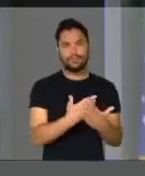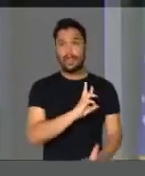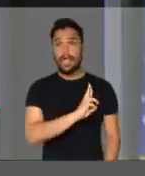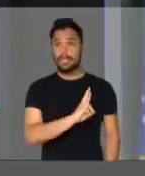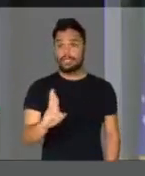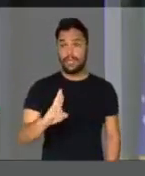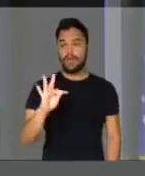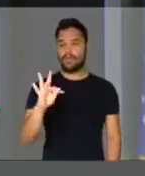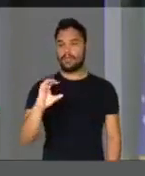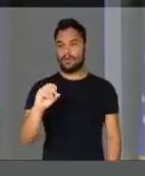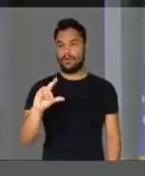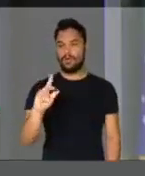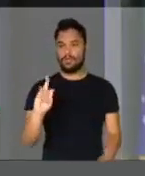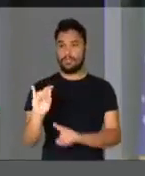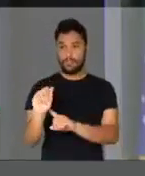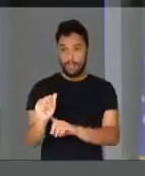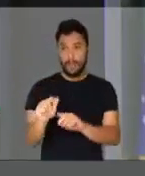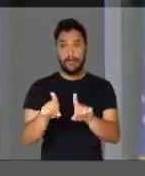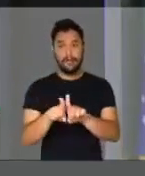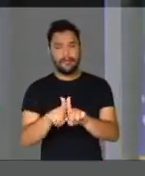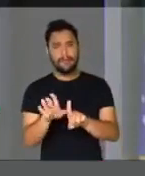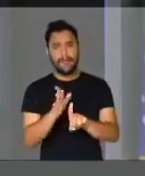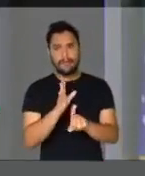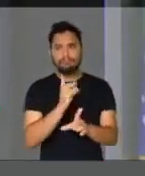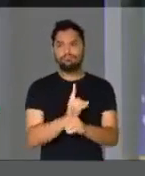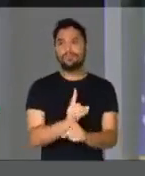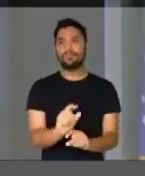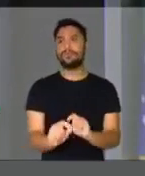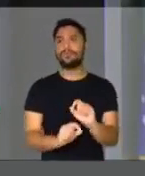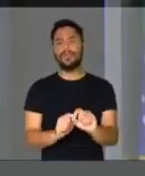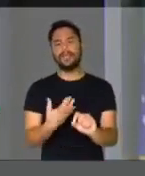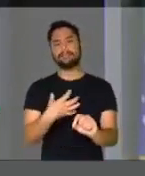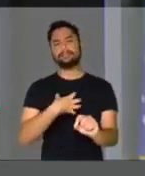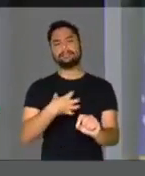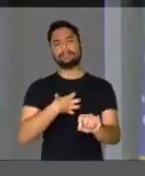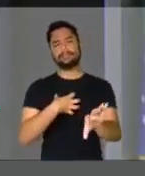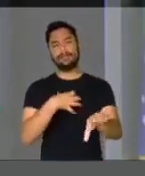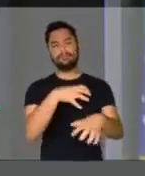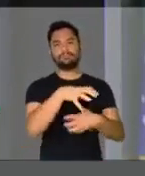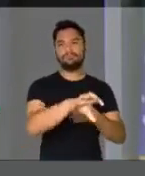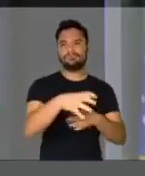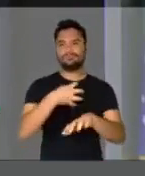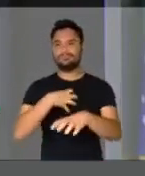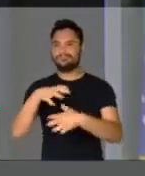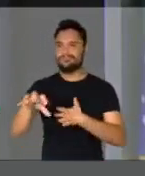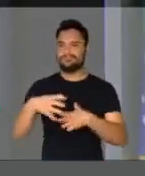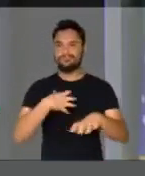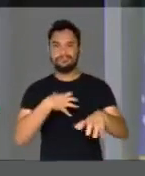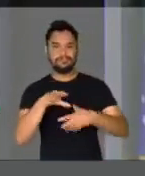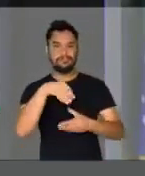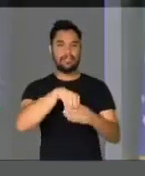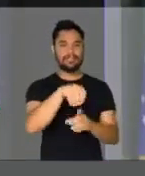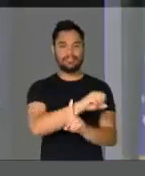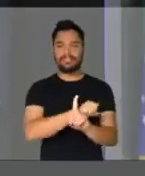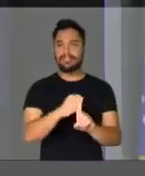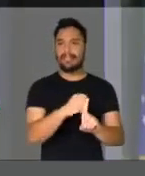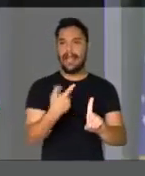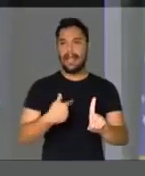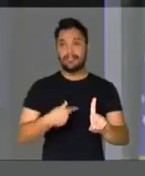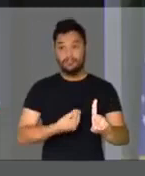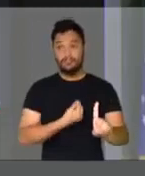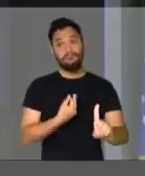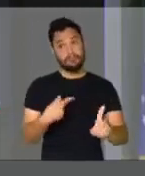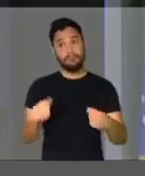a teologia que descobri que valor vital tem o sentimento de transcendência para a humanidade em seu desejo de viver e de